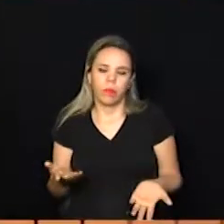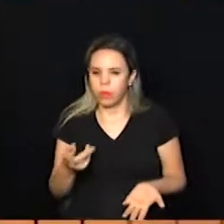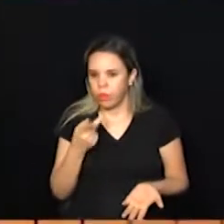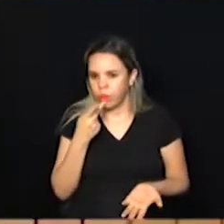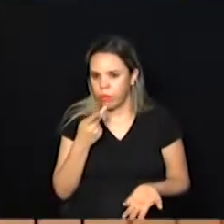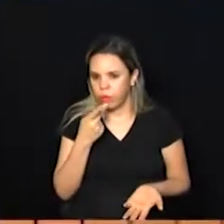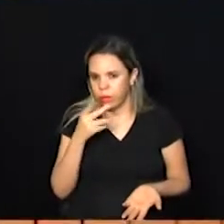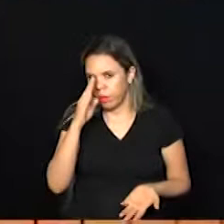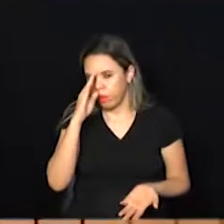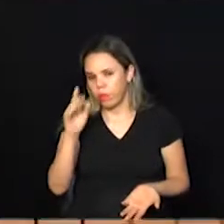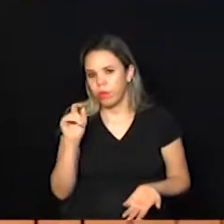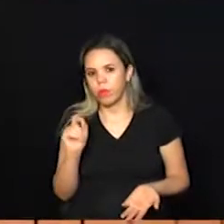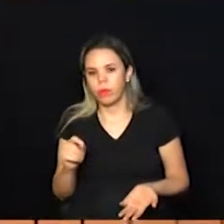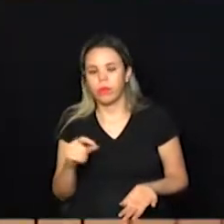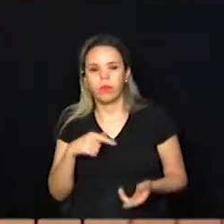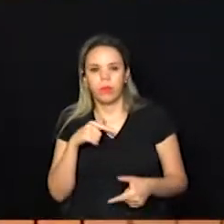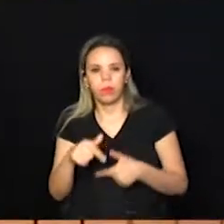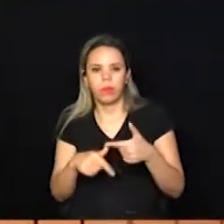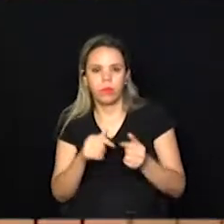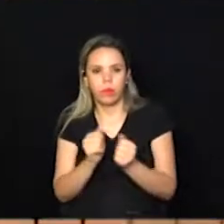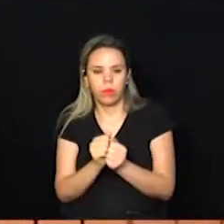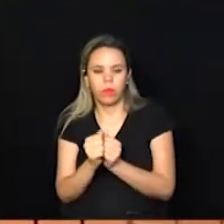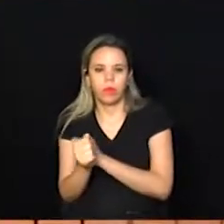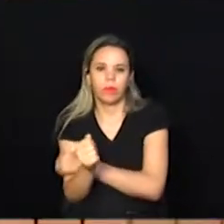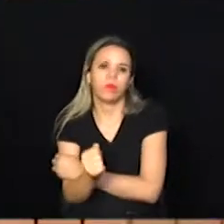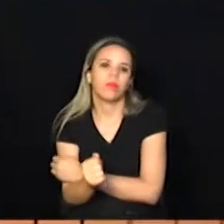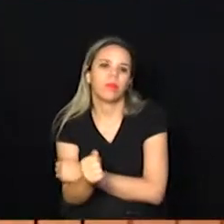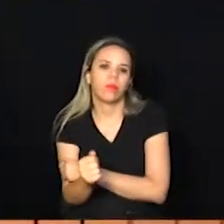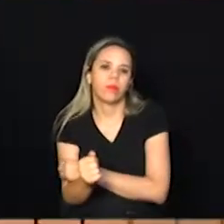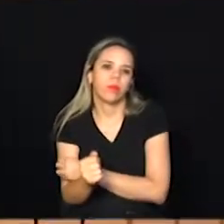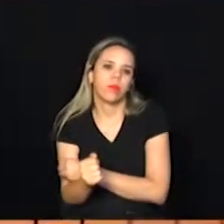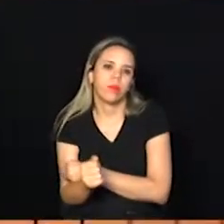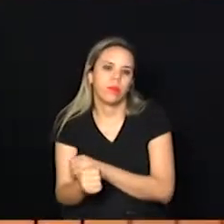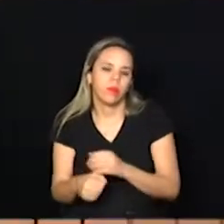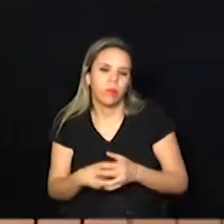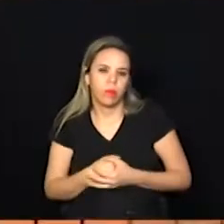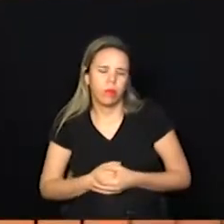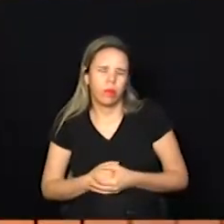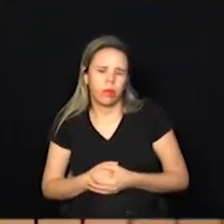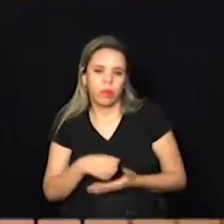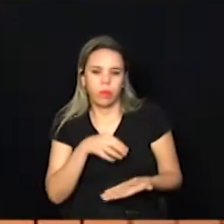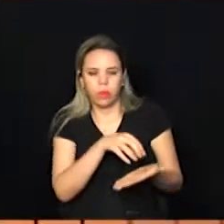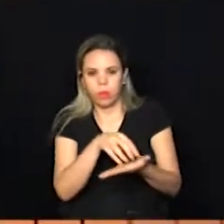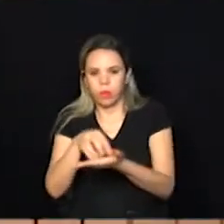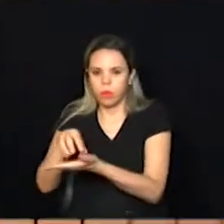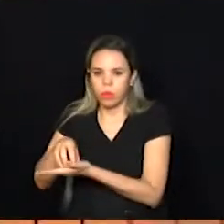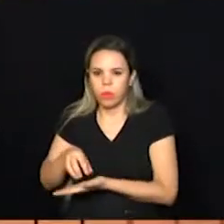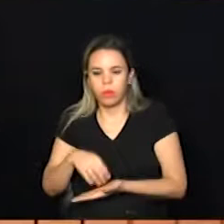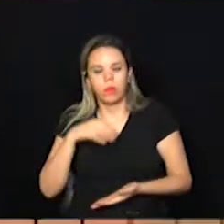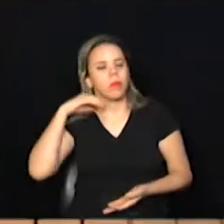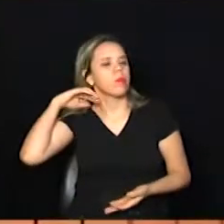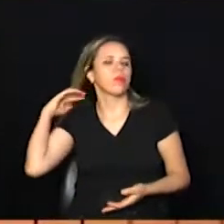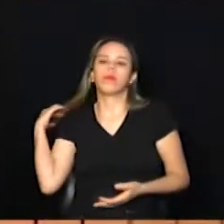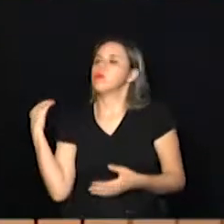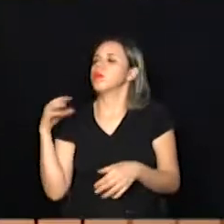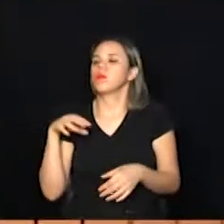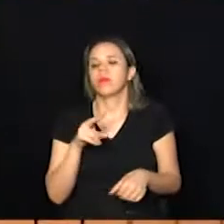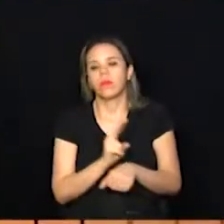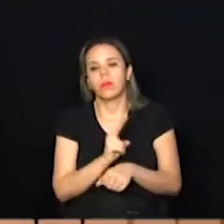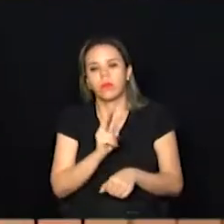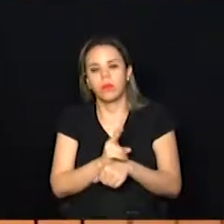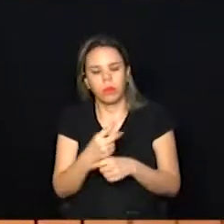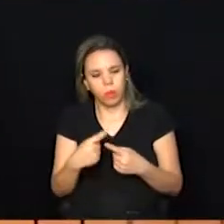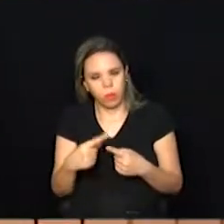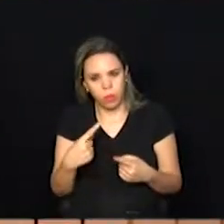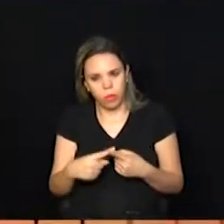ela é fundamental que ela trabalhe junto com a rede de proteção, porque